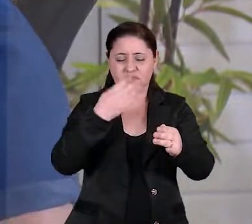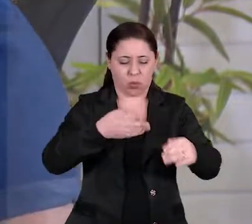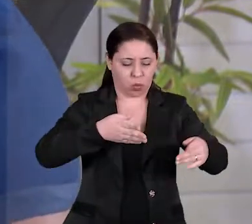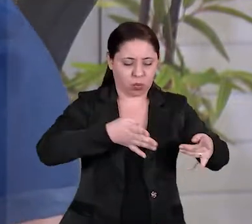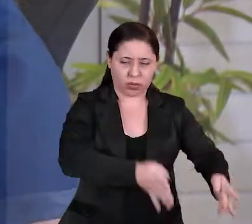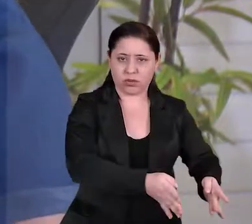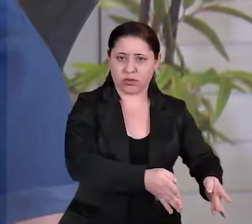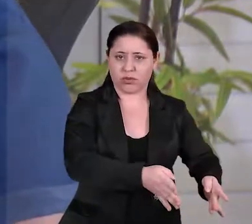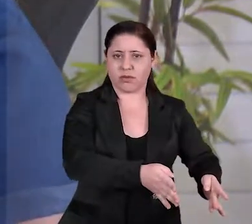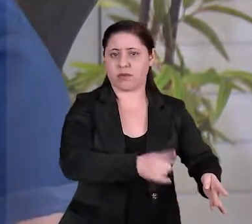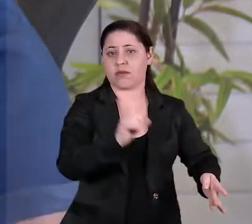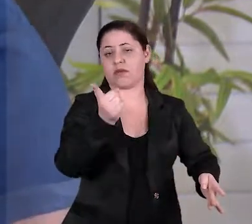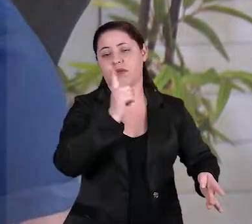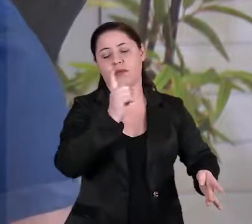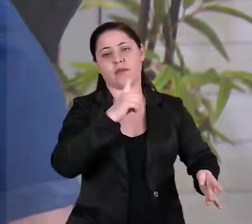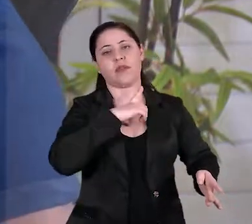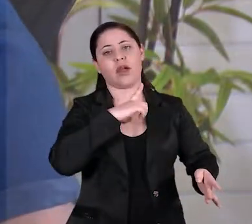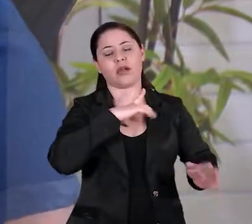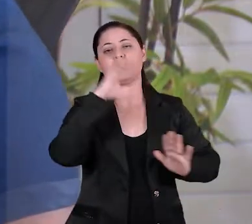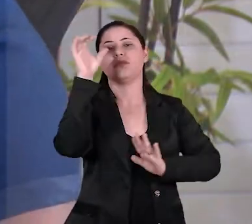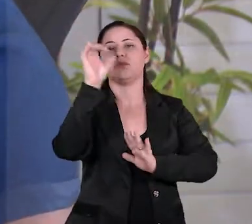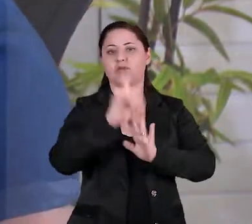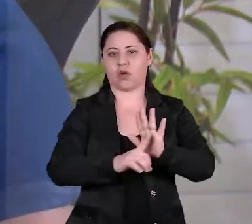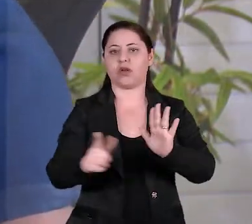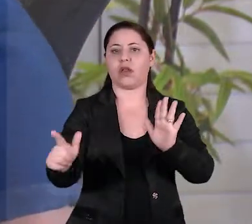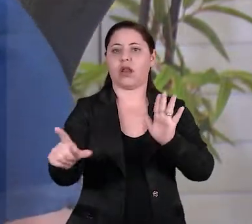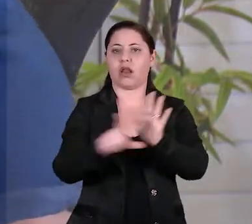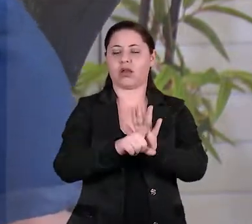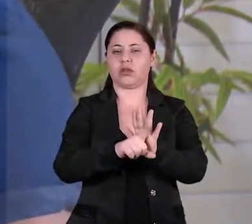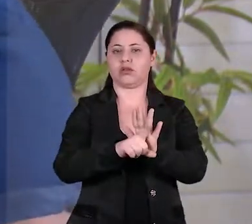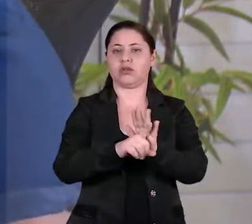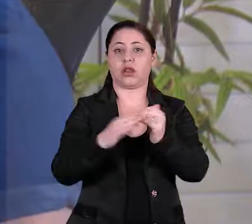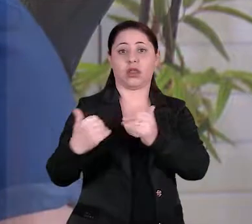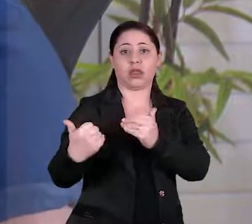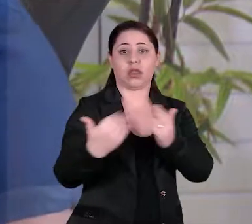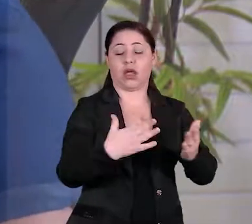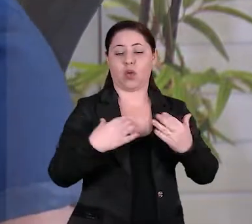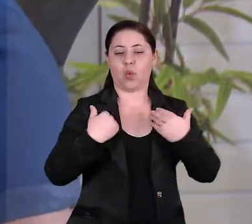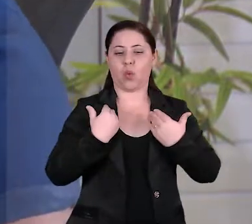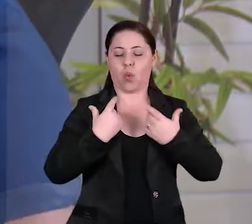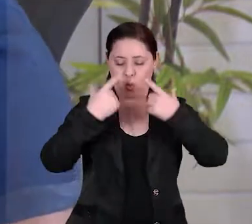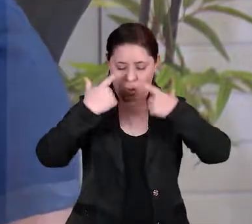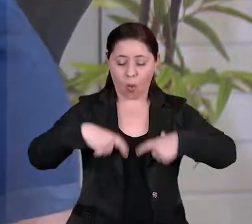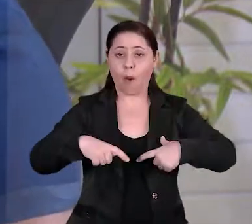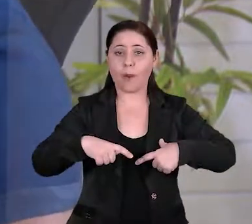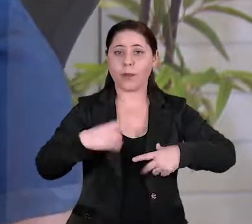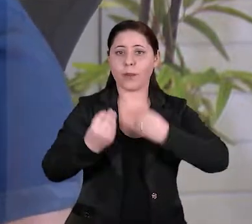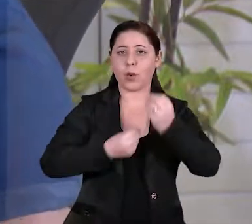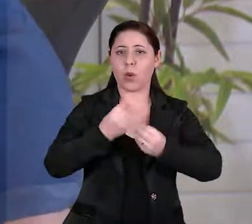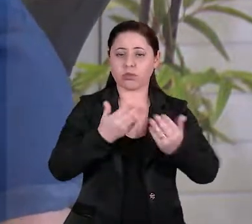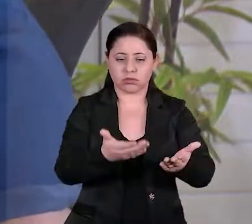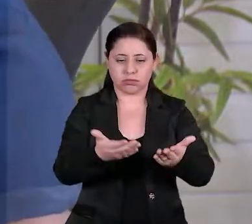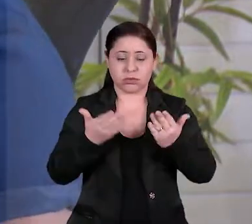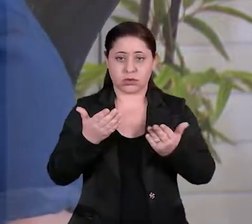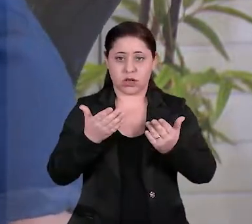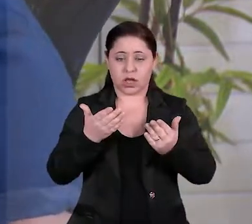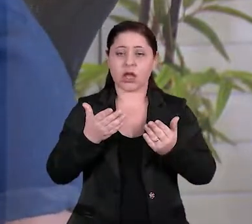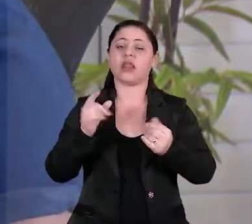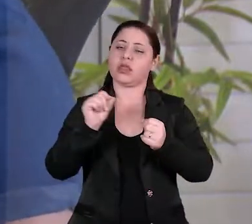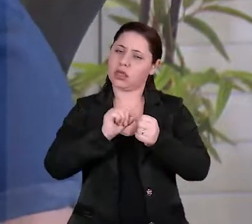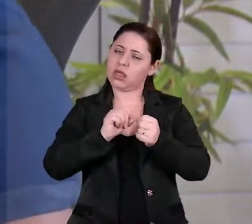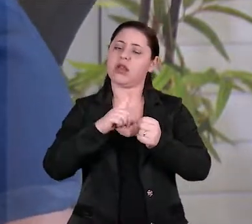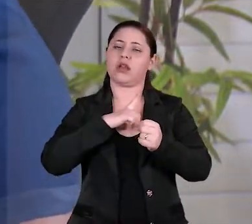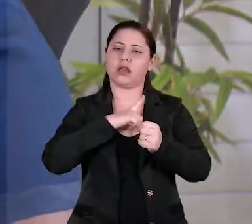então nada disso acontece. A gente tem um dever ético e legal com a família de devolver o corpo da mesma maneira que ele nos foi